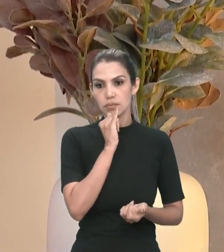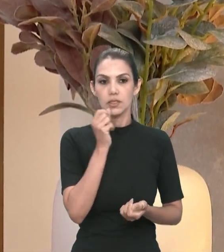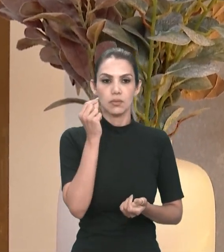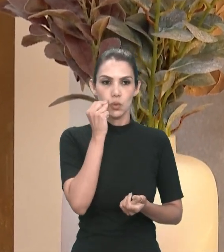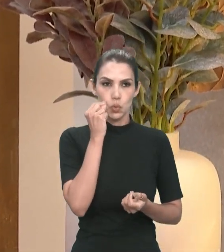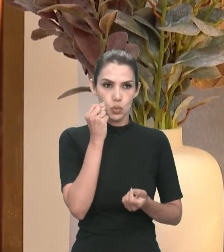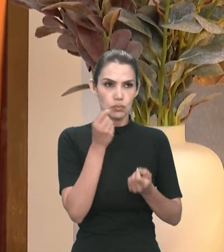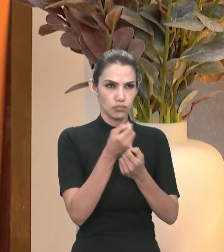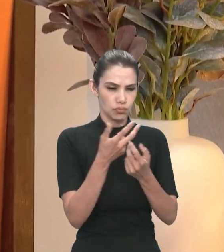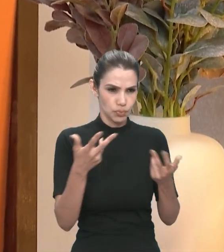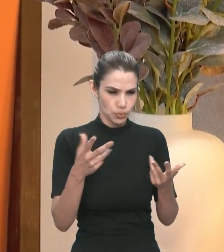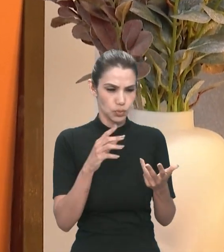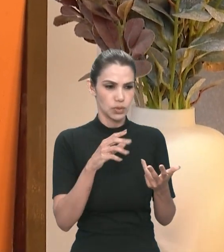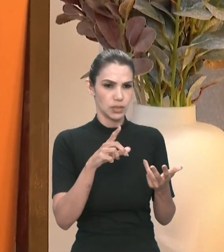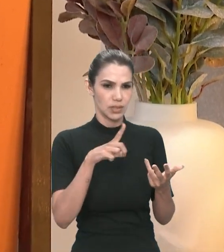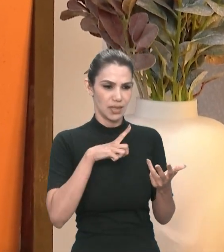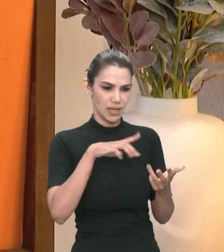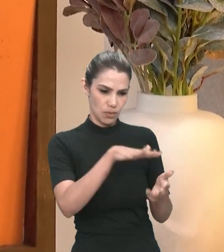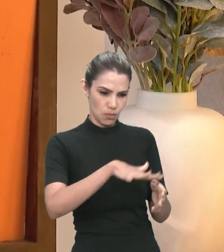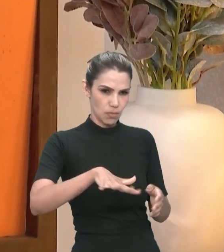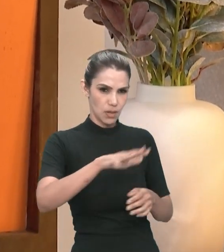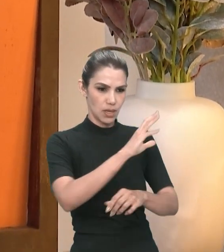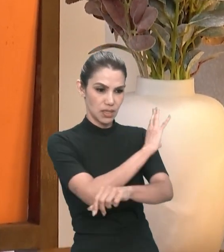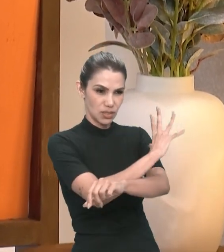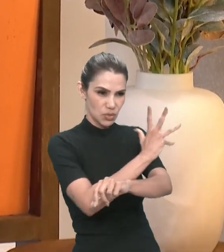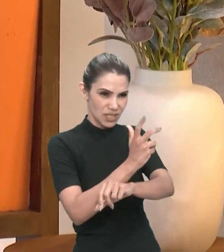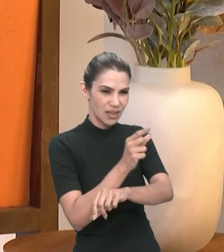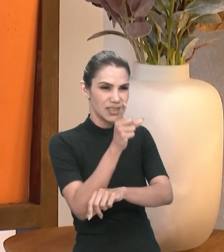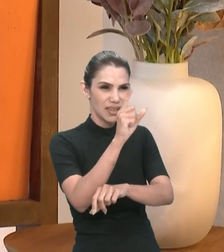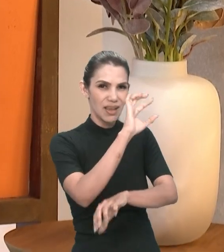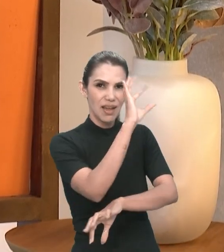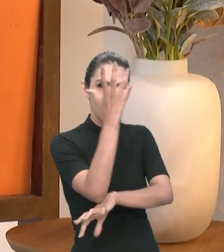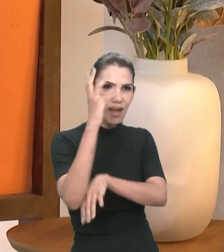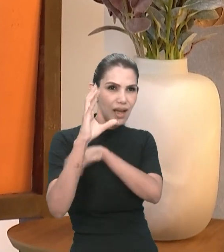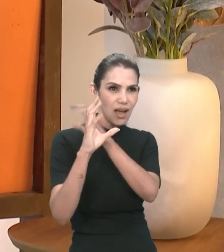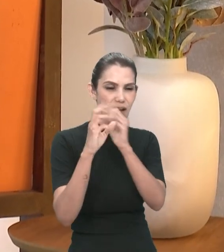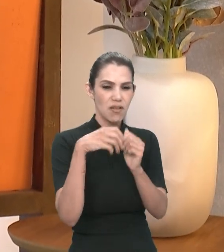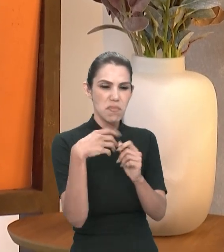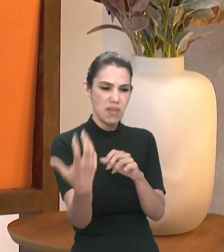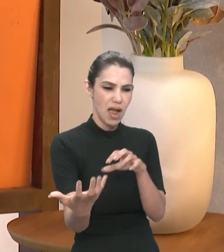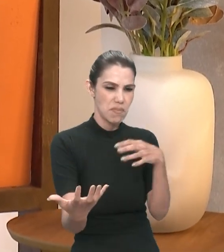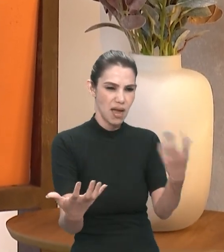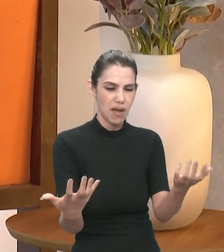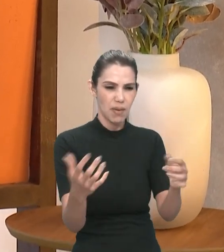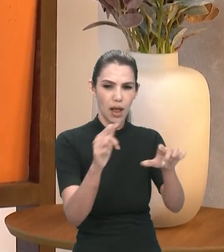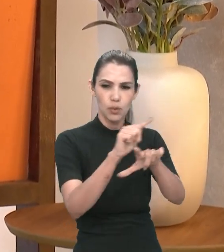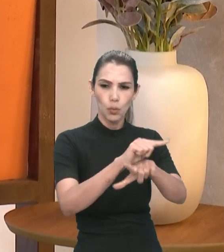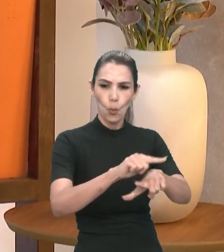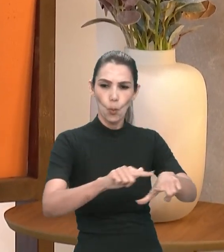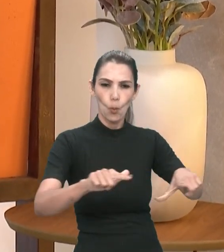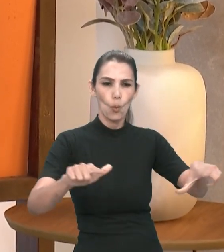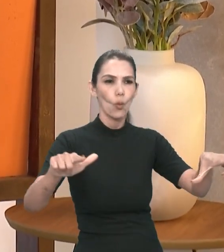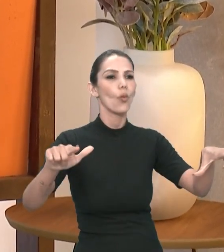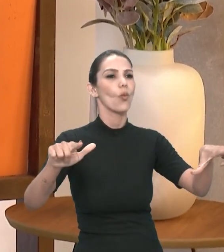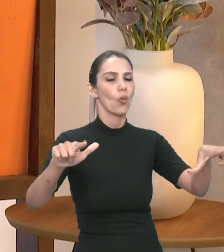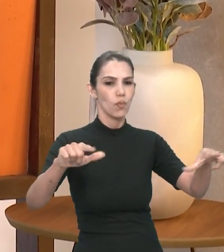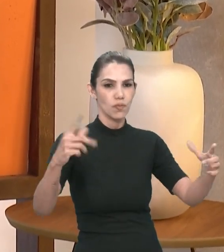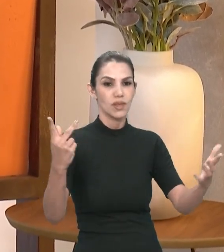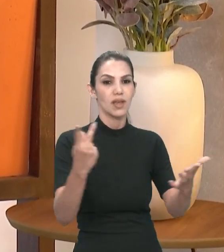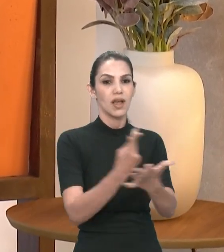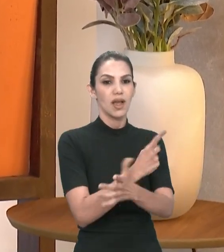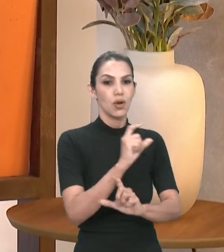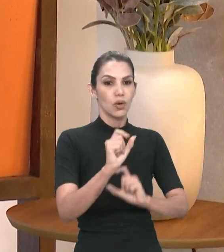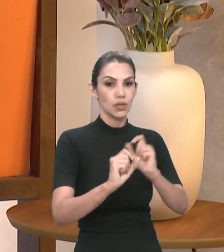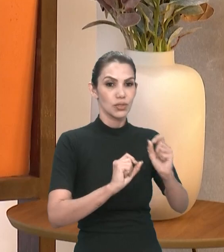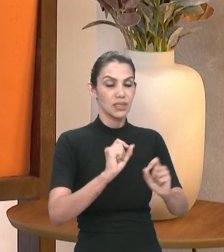a gente tem uma área de cerrado, a gente desmata essa área, certo? A gente acaba tendo perda e fragmentação de